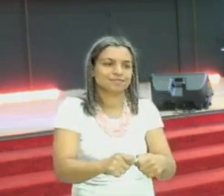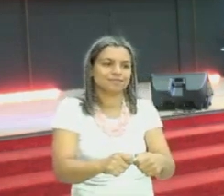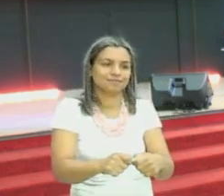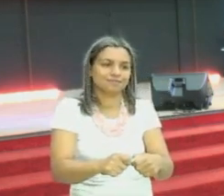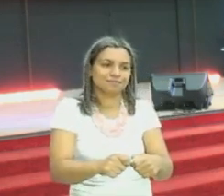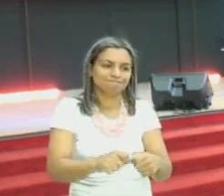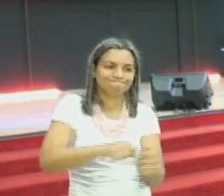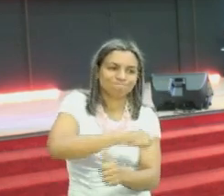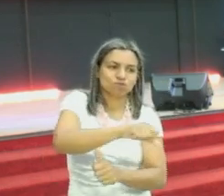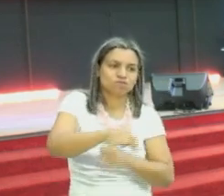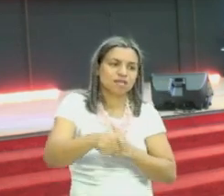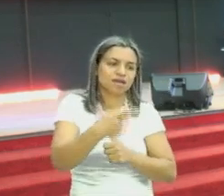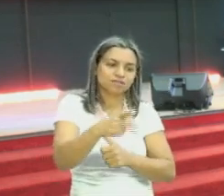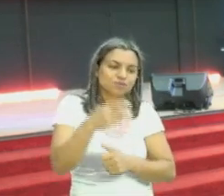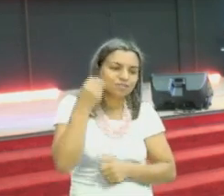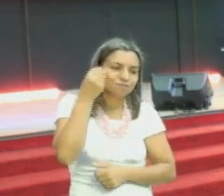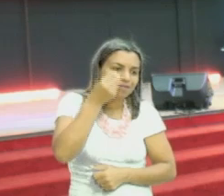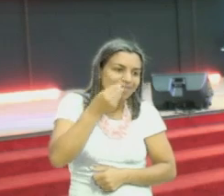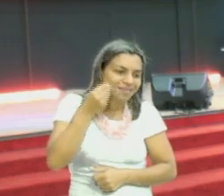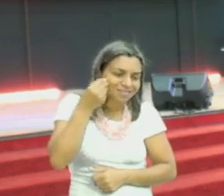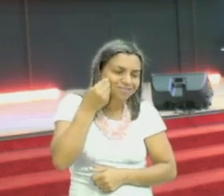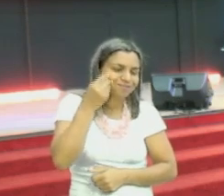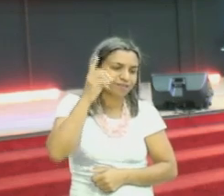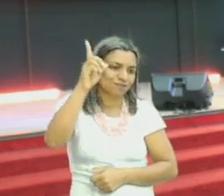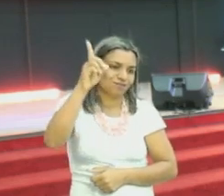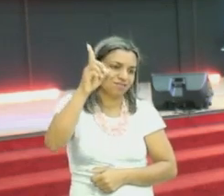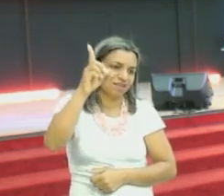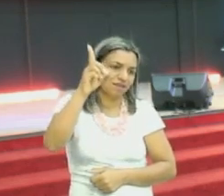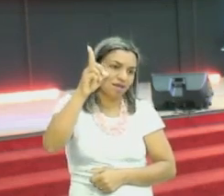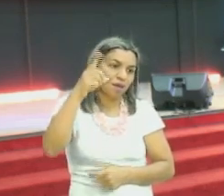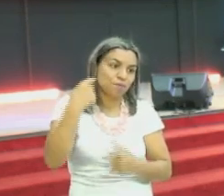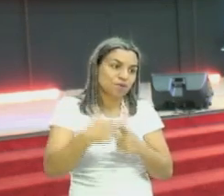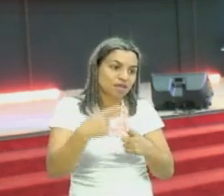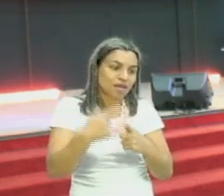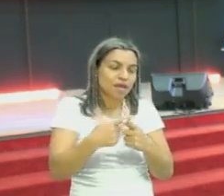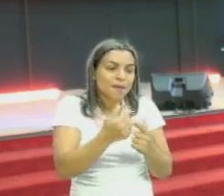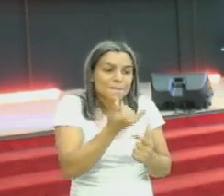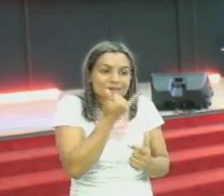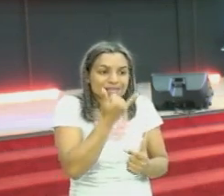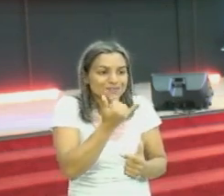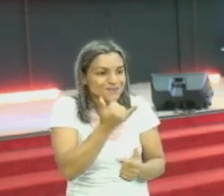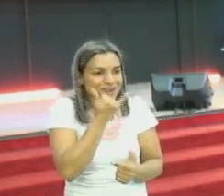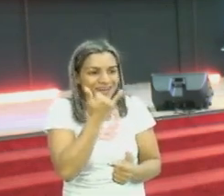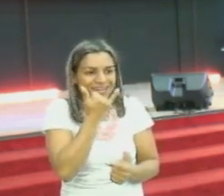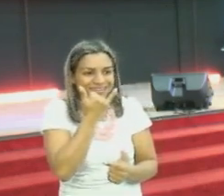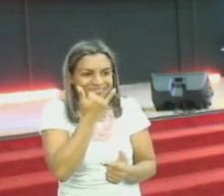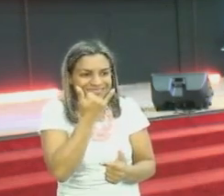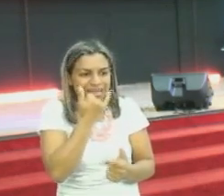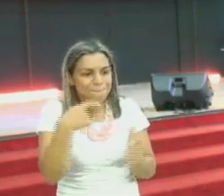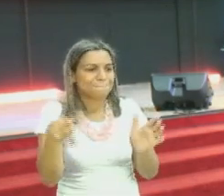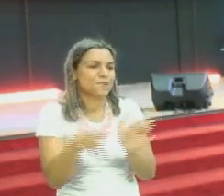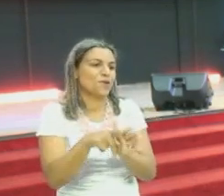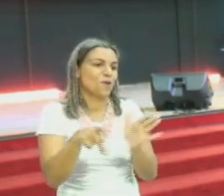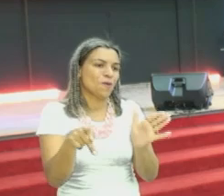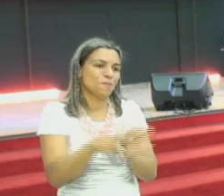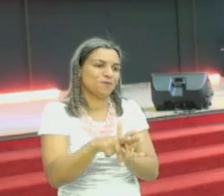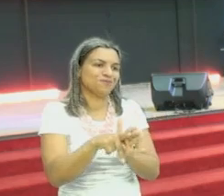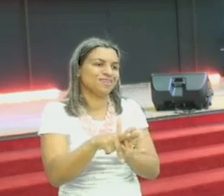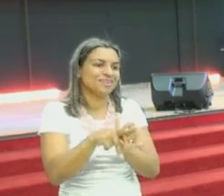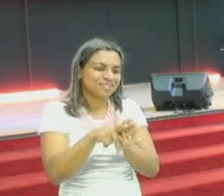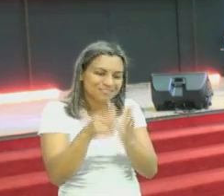pouco sua experiência com Deus, porque o perdão faz parte da natureza do